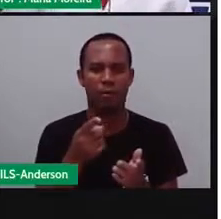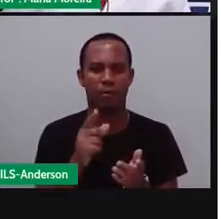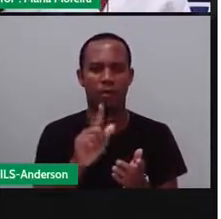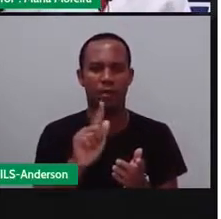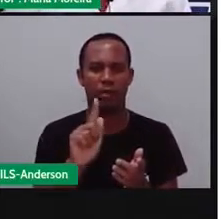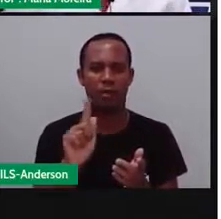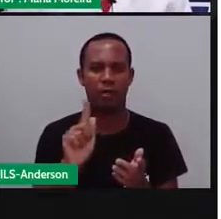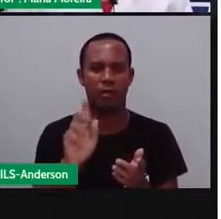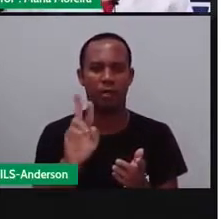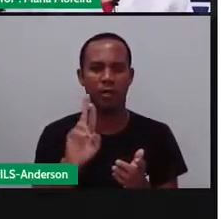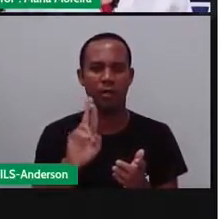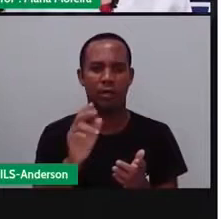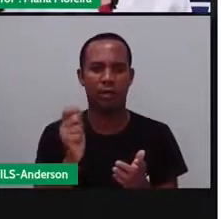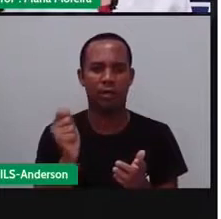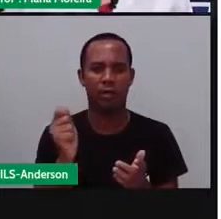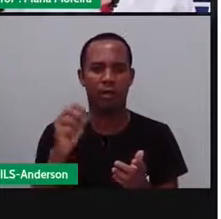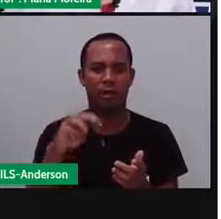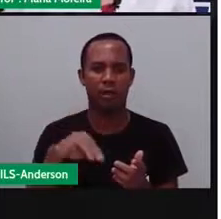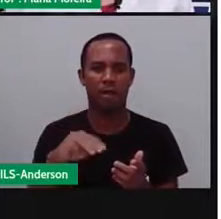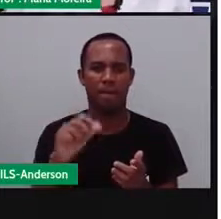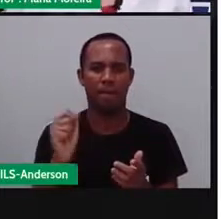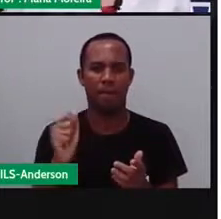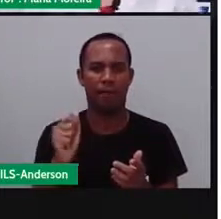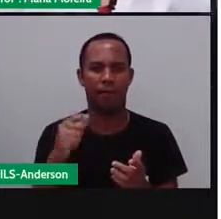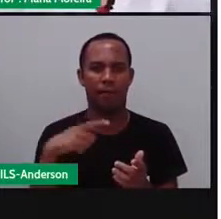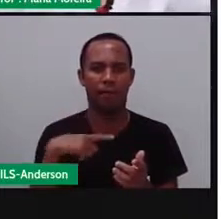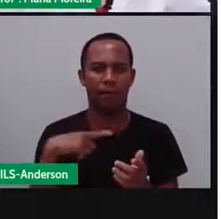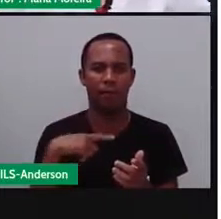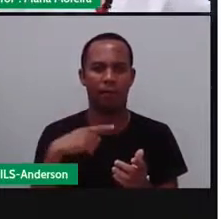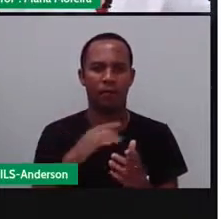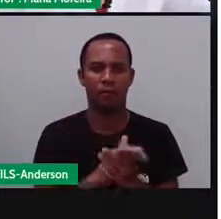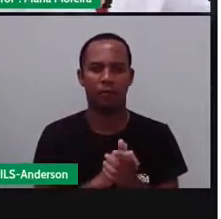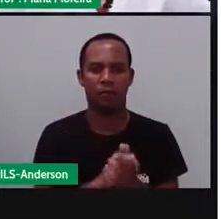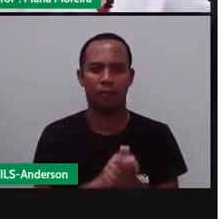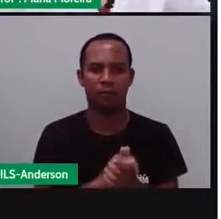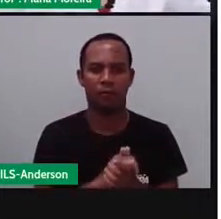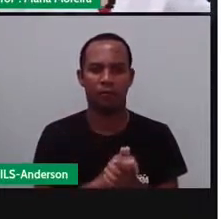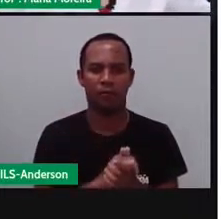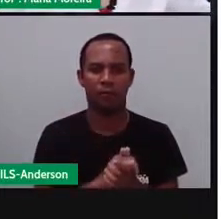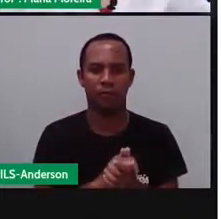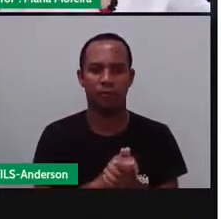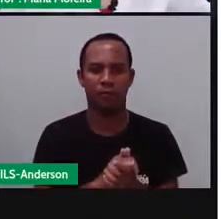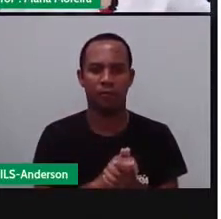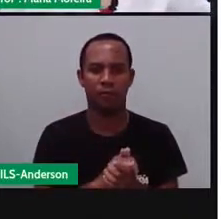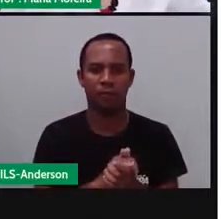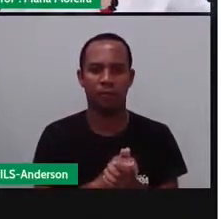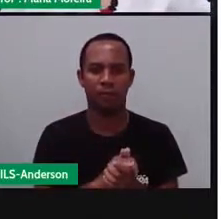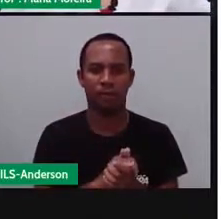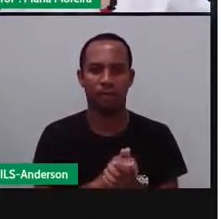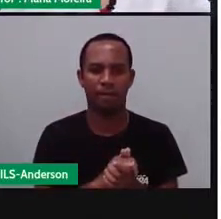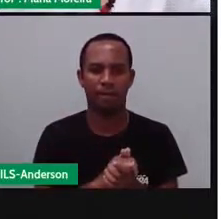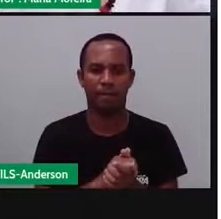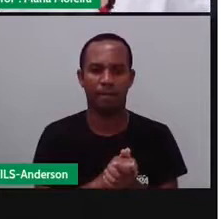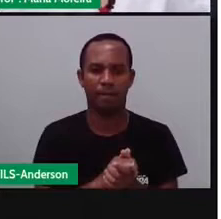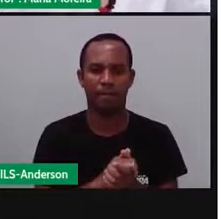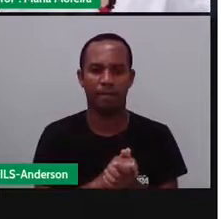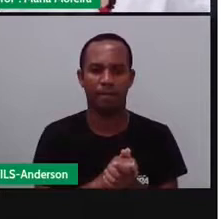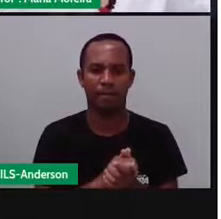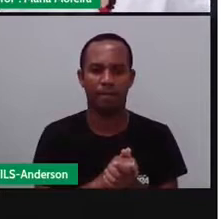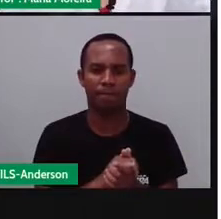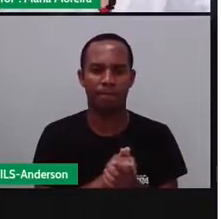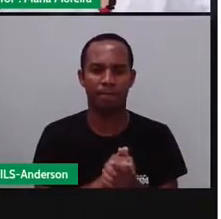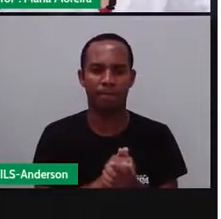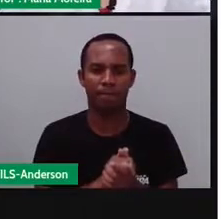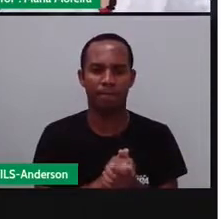meio quilo são o quê? 500 gramas. Vamos continuando. Eu